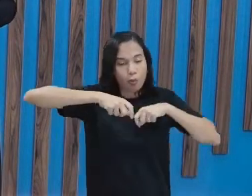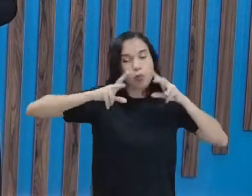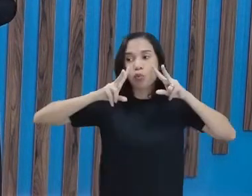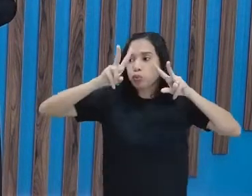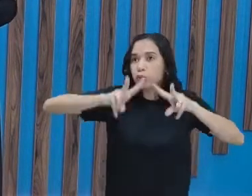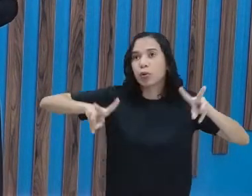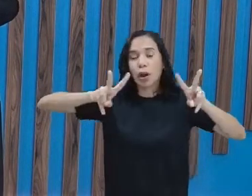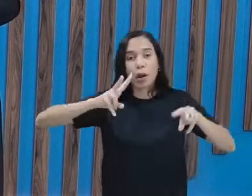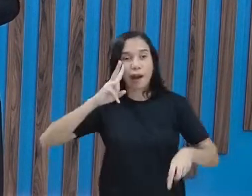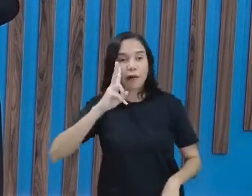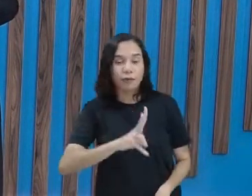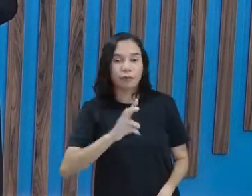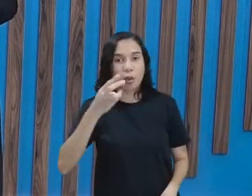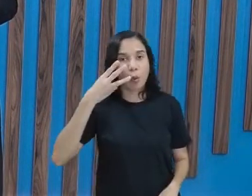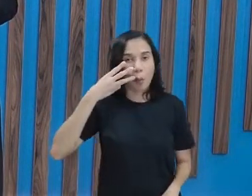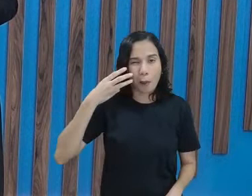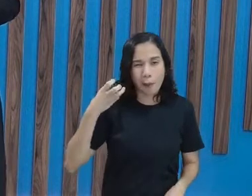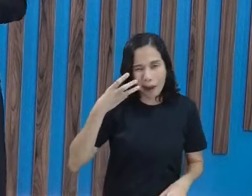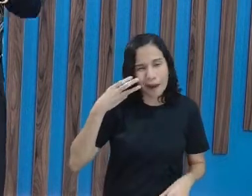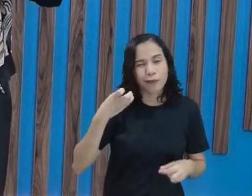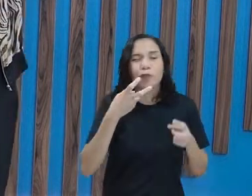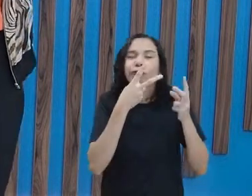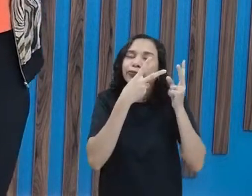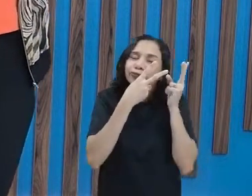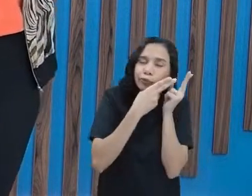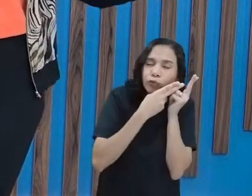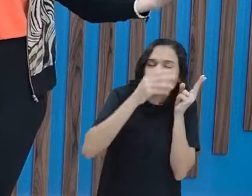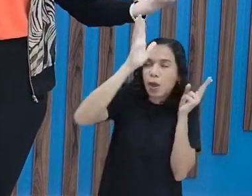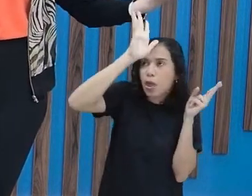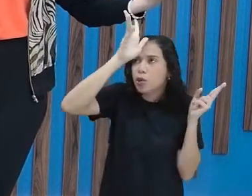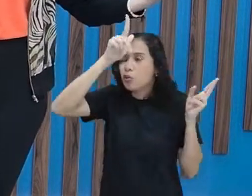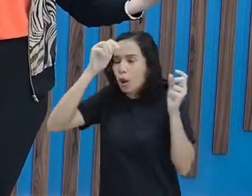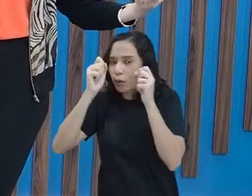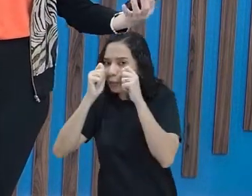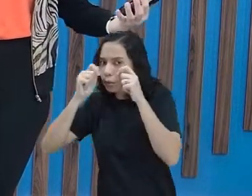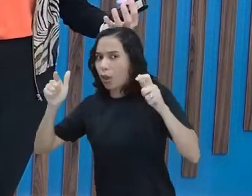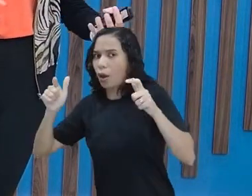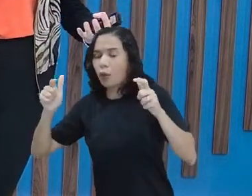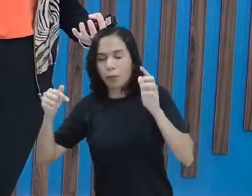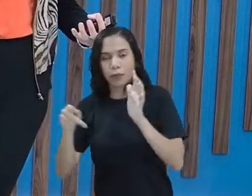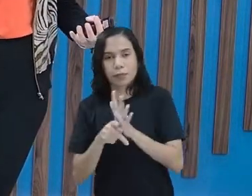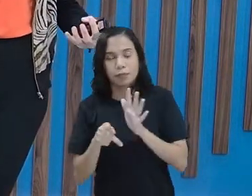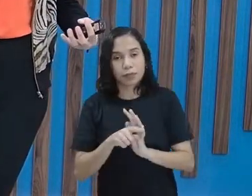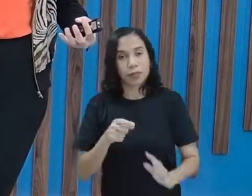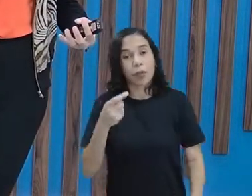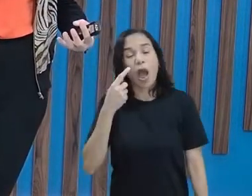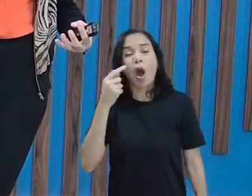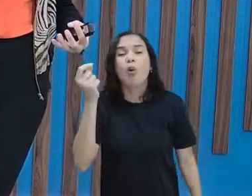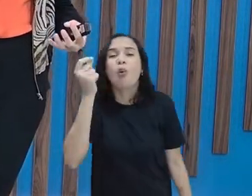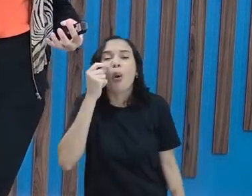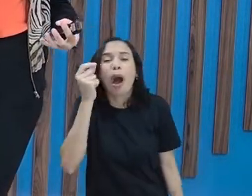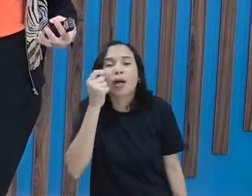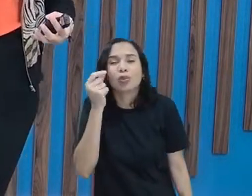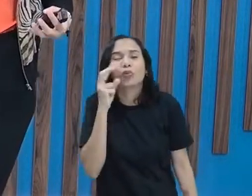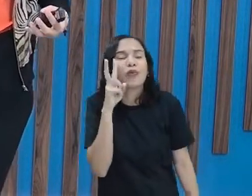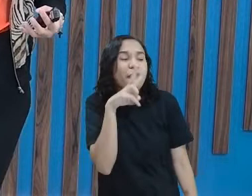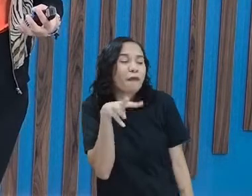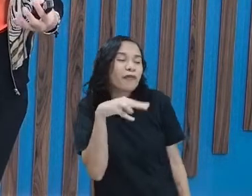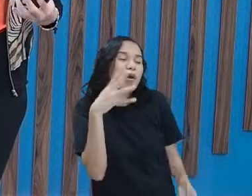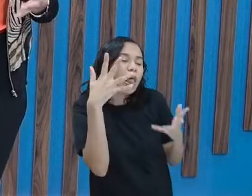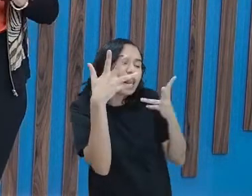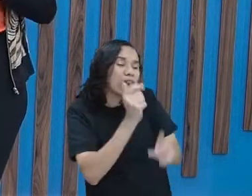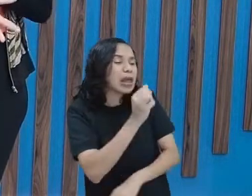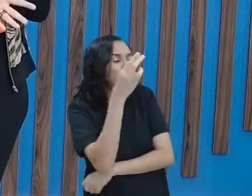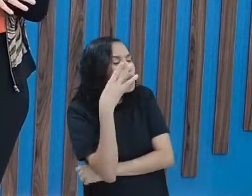tinha um gato dormindo e um galo acordado. O ratinho achou o gatinho